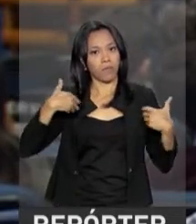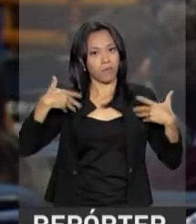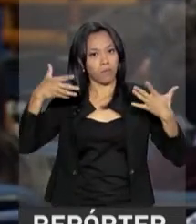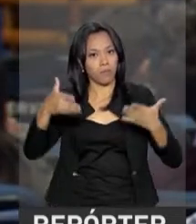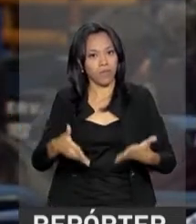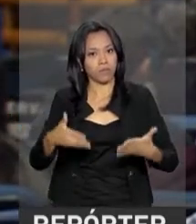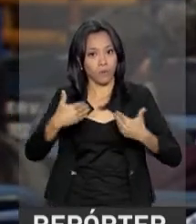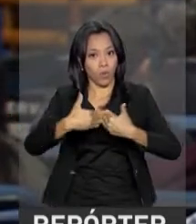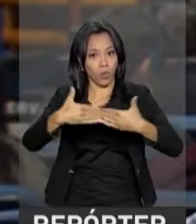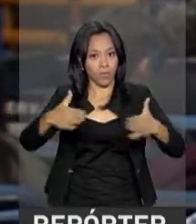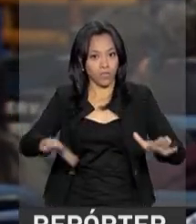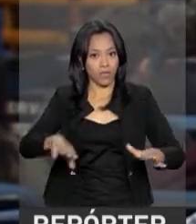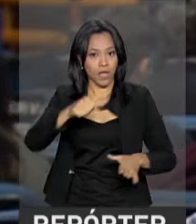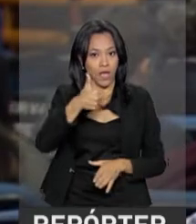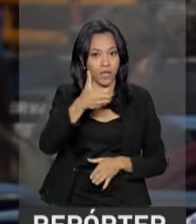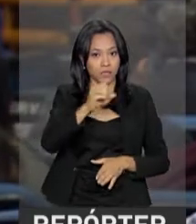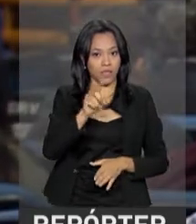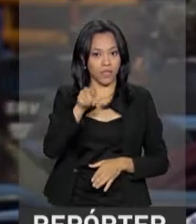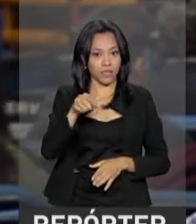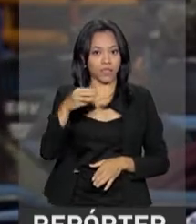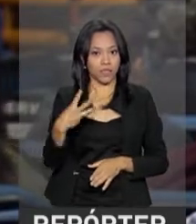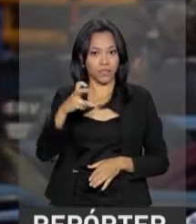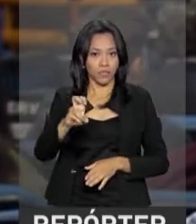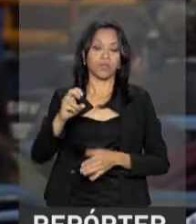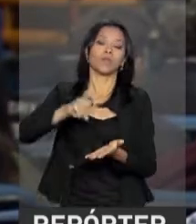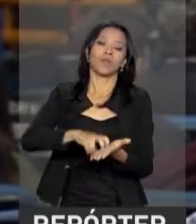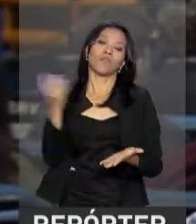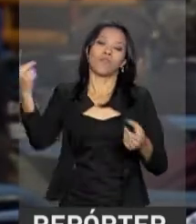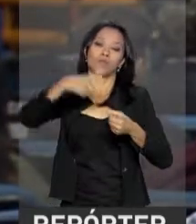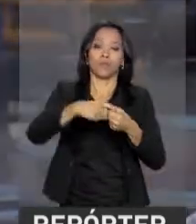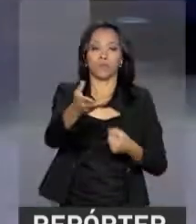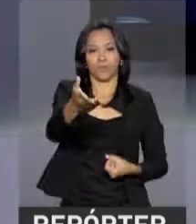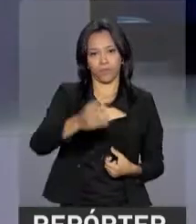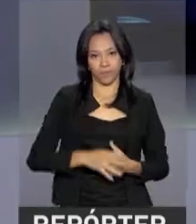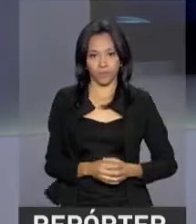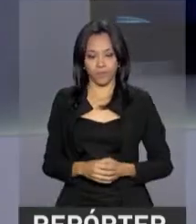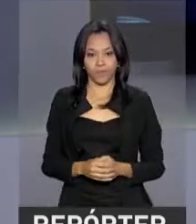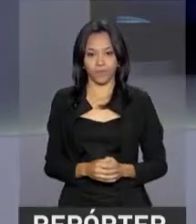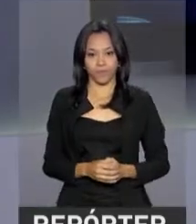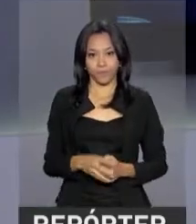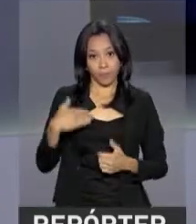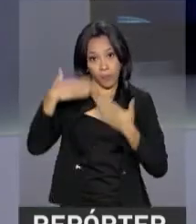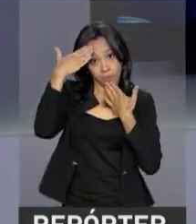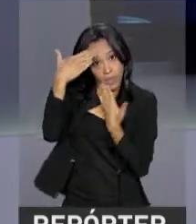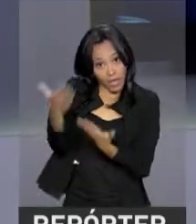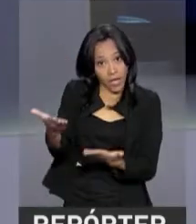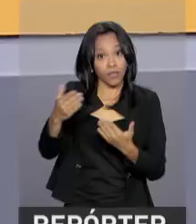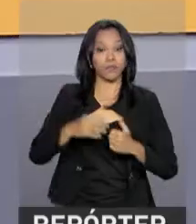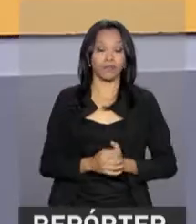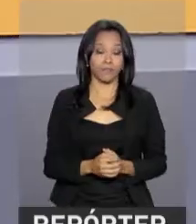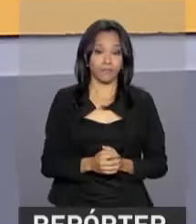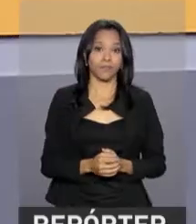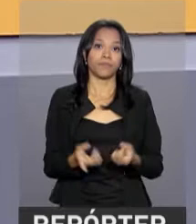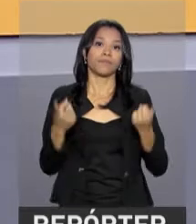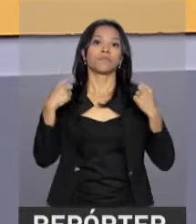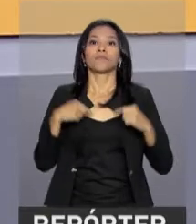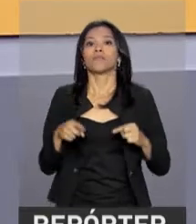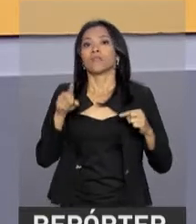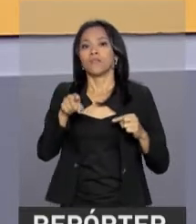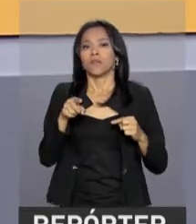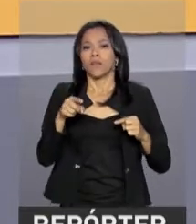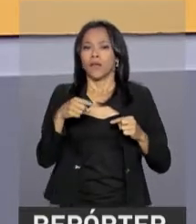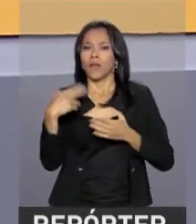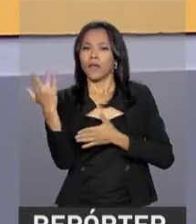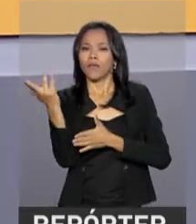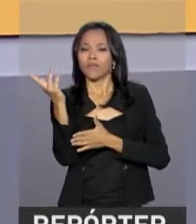as 10h45 da manhã. Voltamos ao estúdio. A Luana, pela sua participação. Monumentos iluminados com a